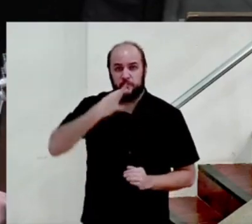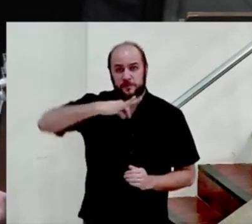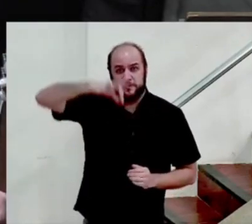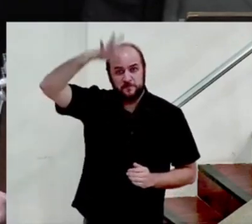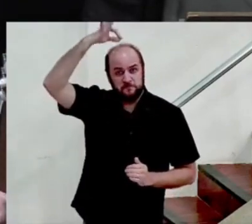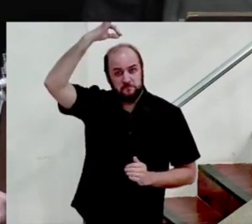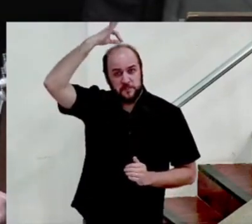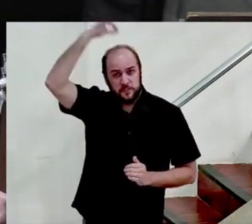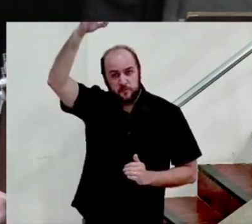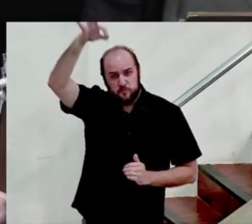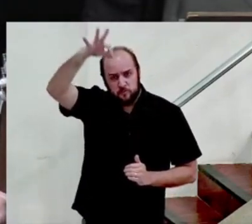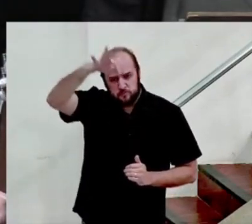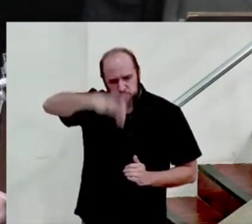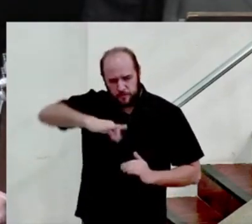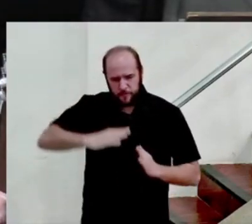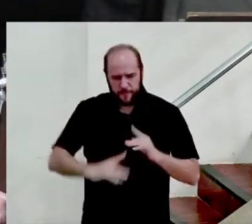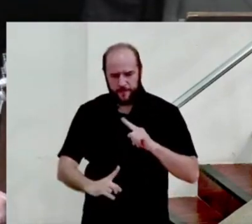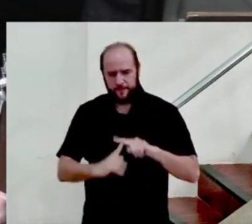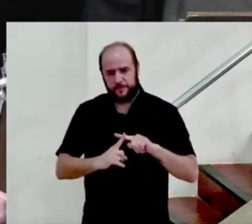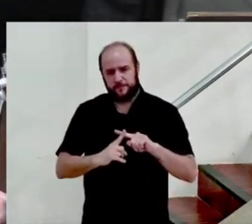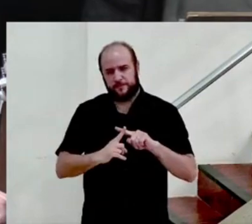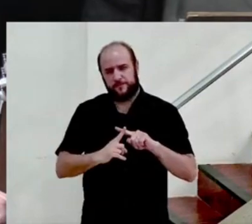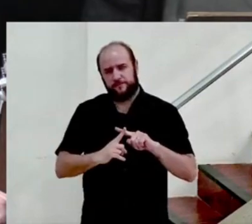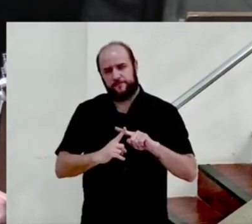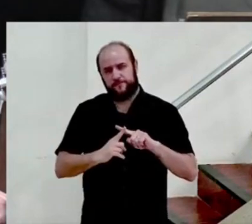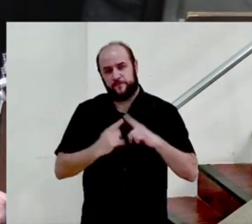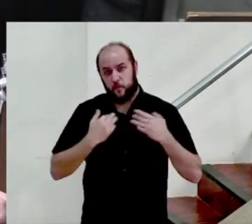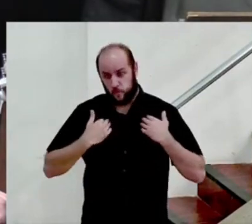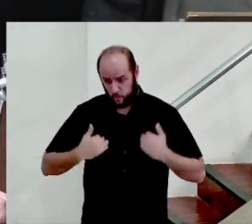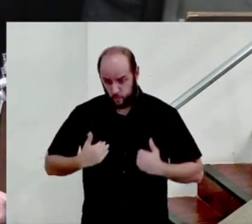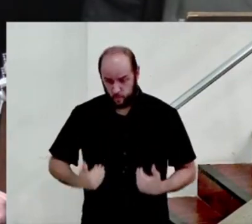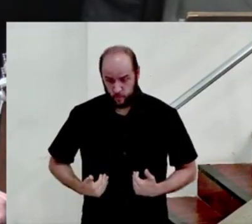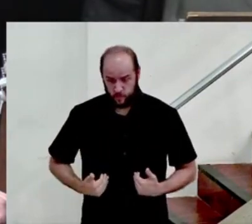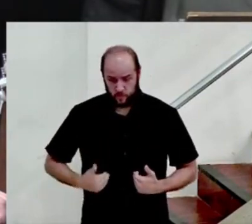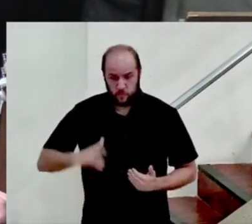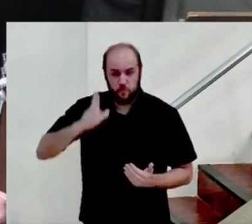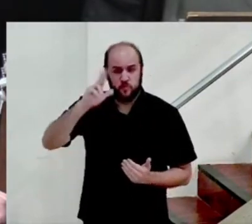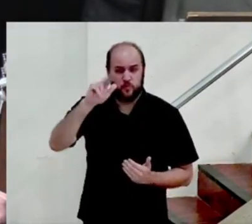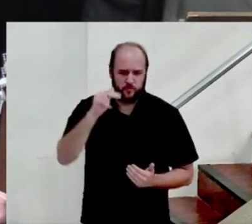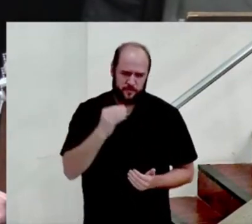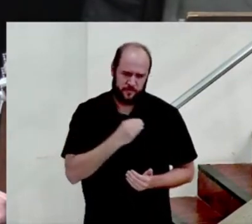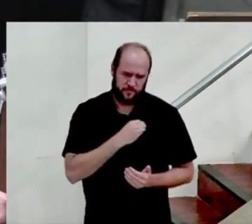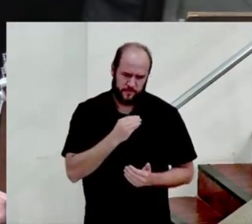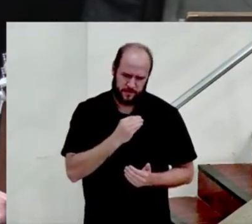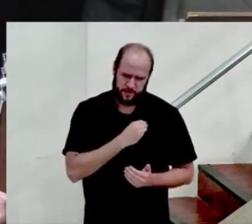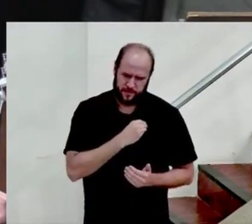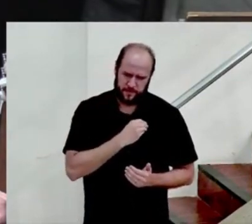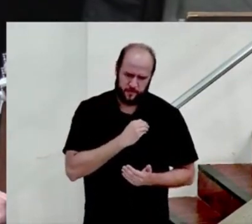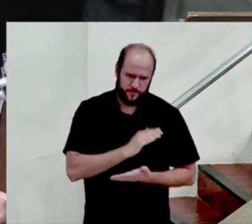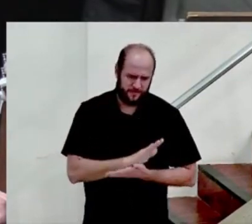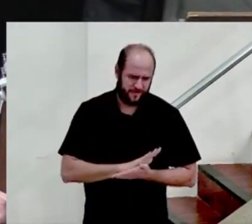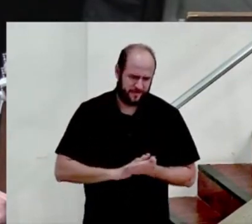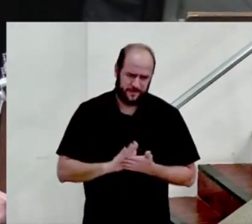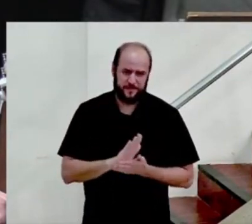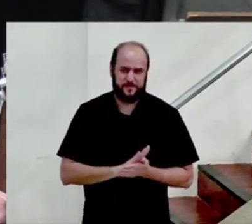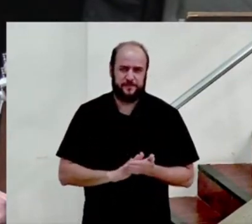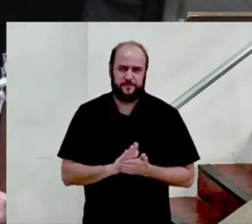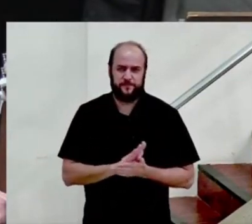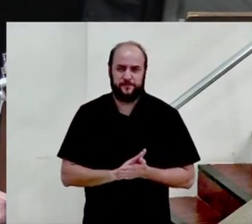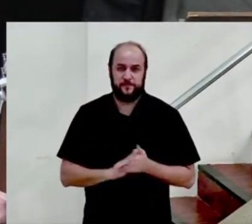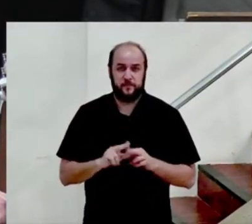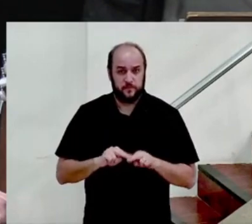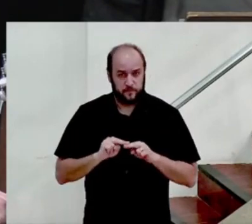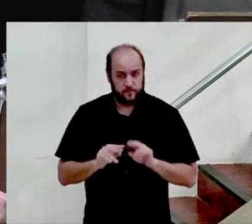veio sobre a igreja. Este corpo jamais teve pecado algum. E é por isso que